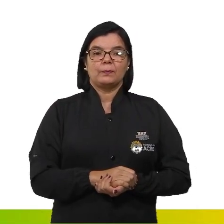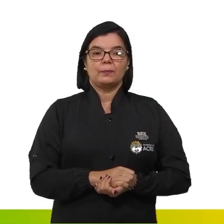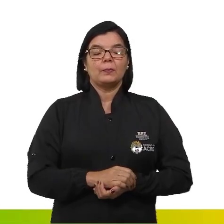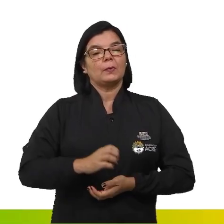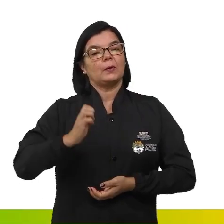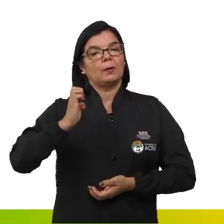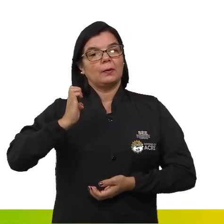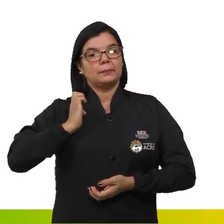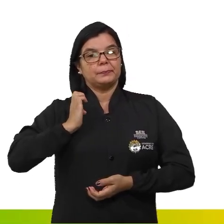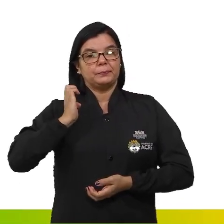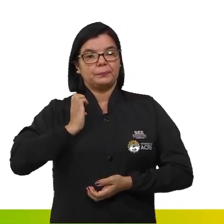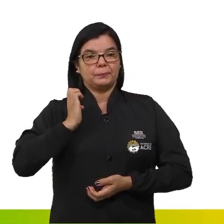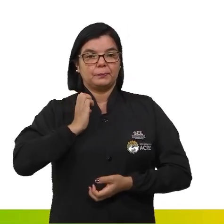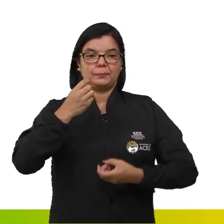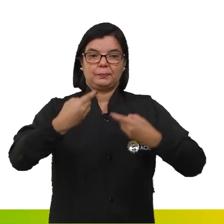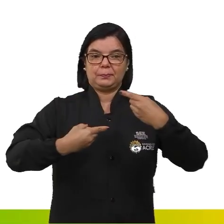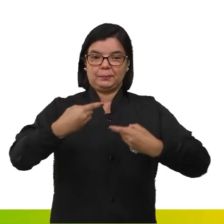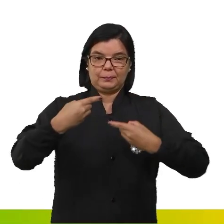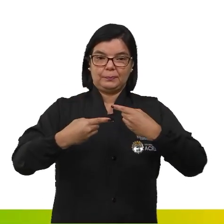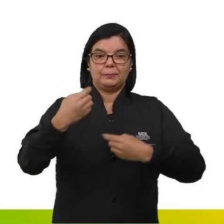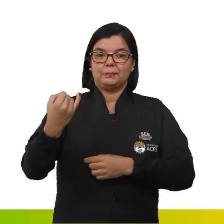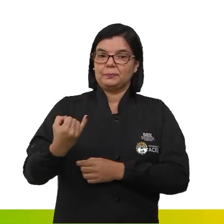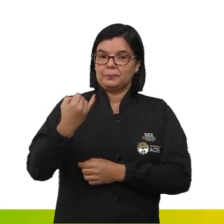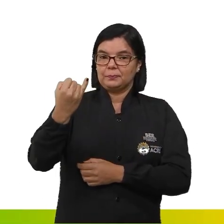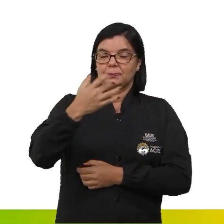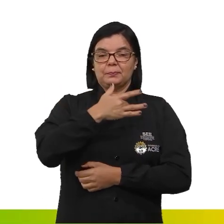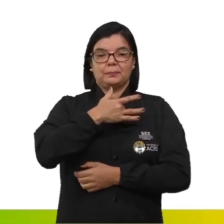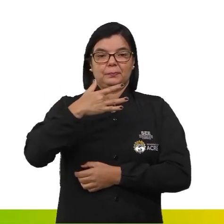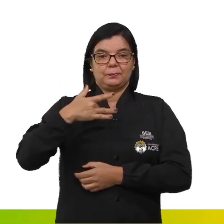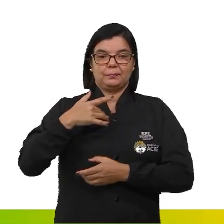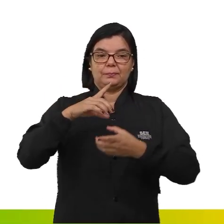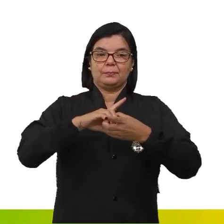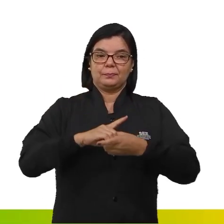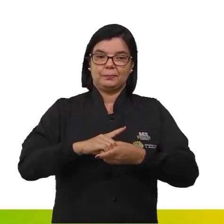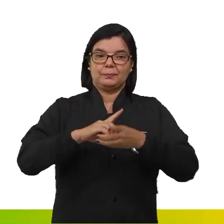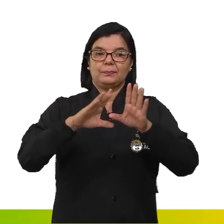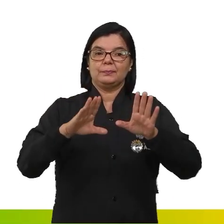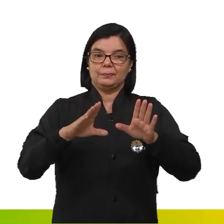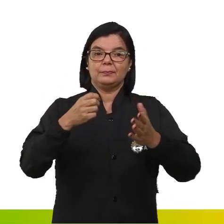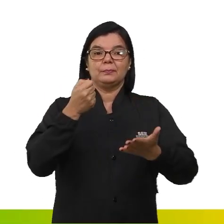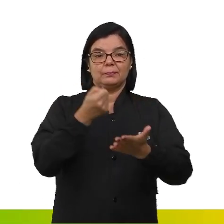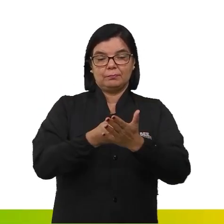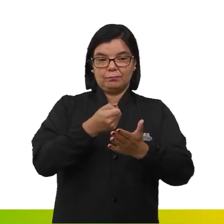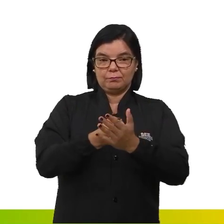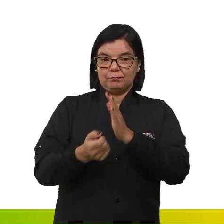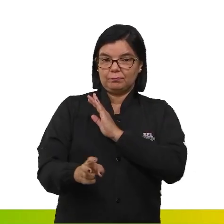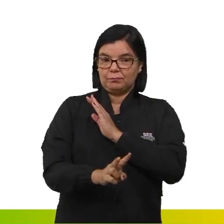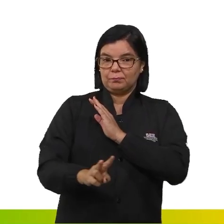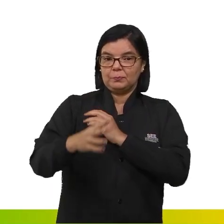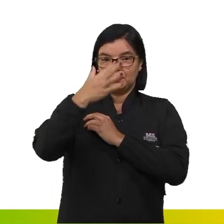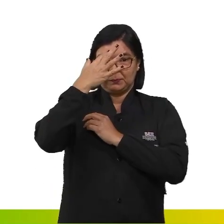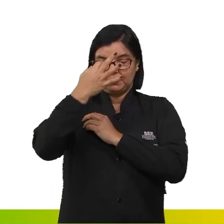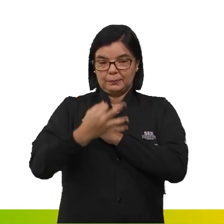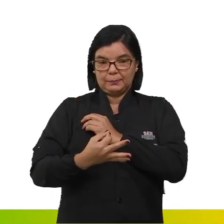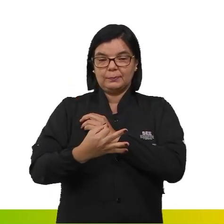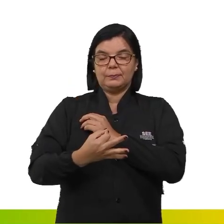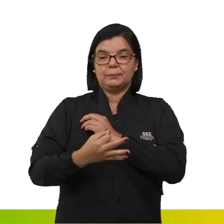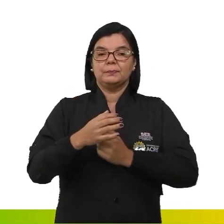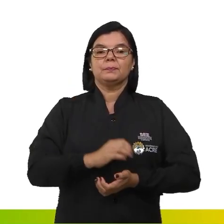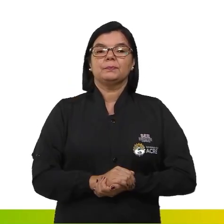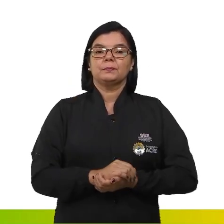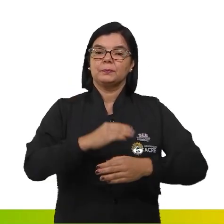E, finalmente, a ética na política é fundamental para a saúde da democracia, exigindo valores como